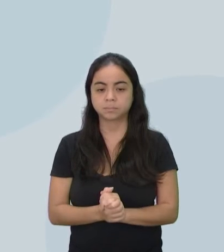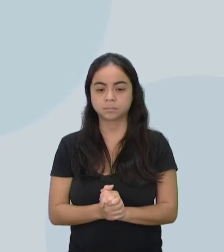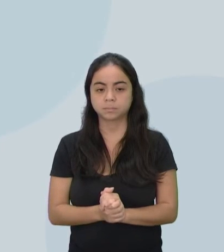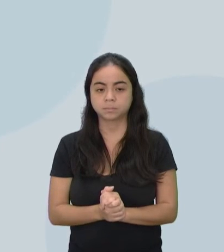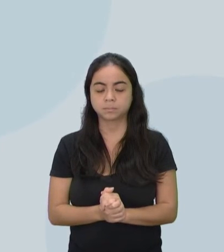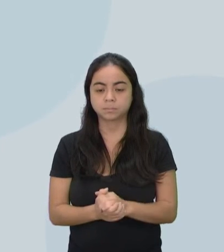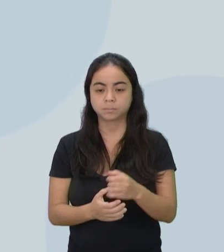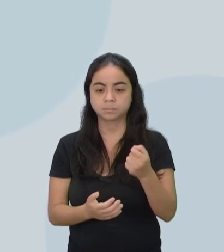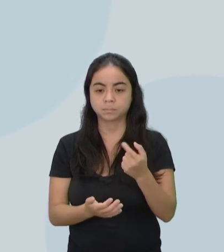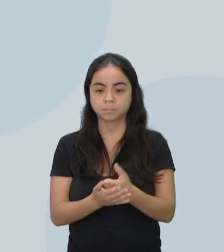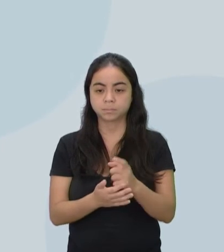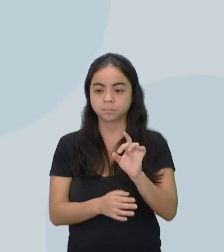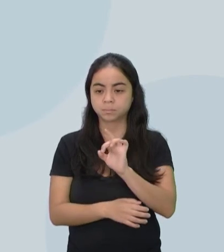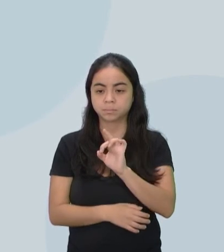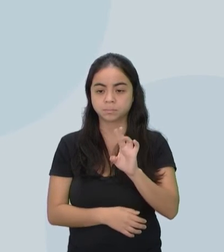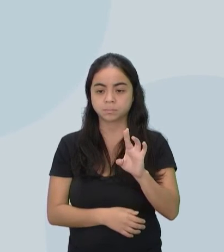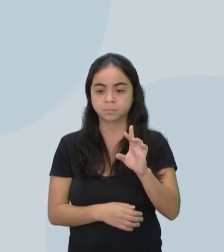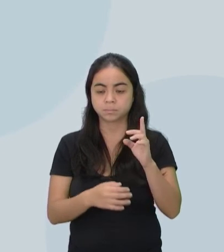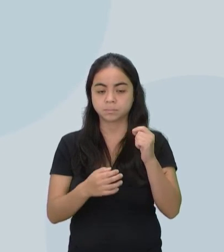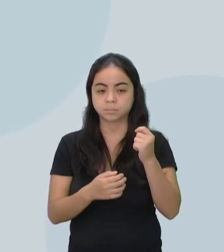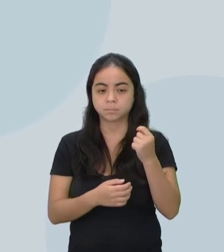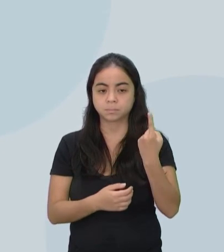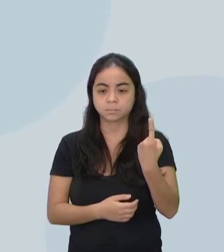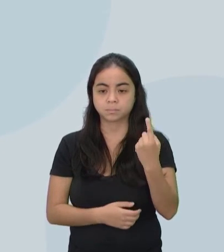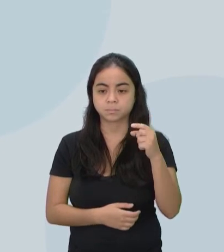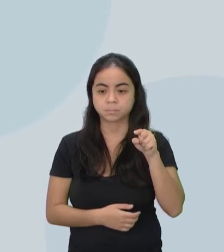só R$1.000 neste mês de fevereiro.